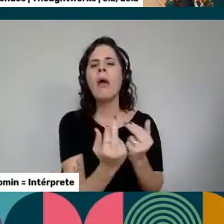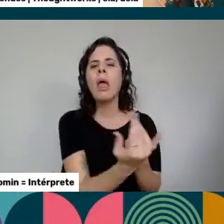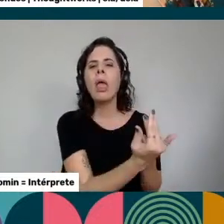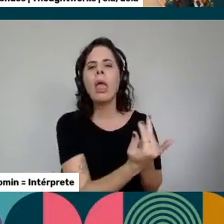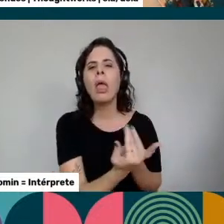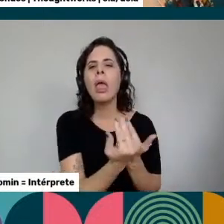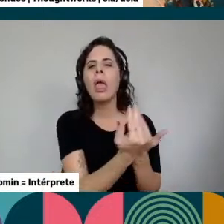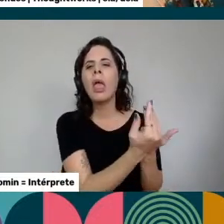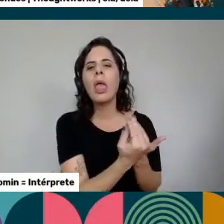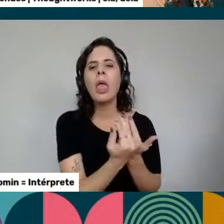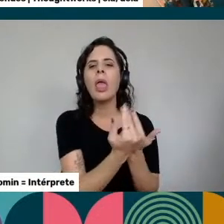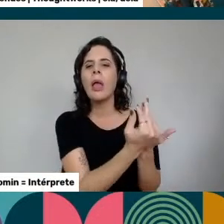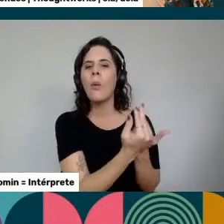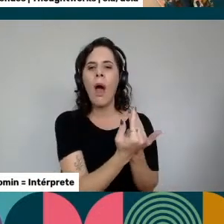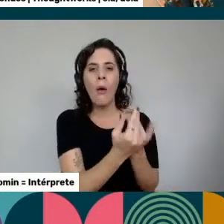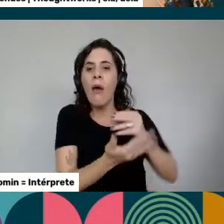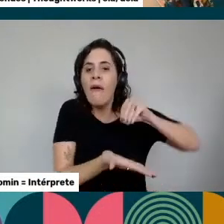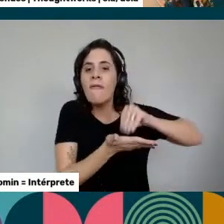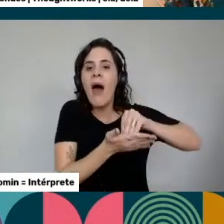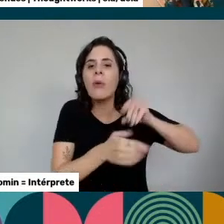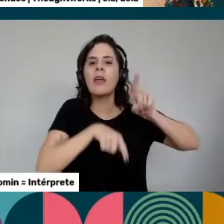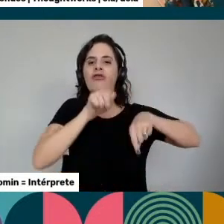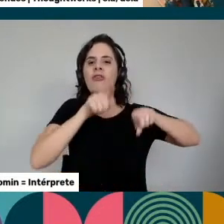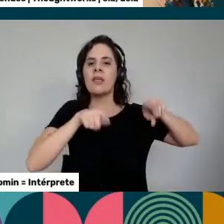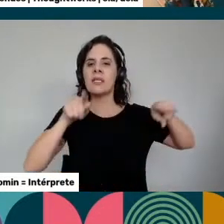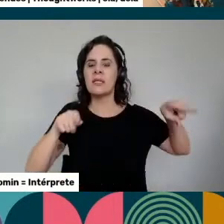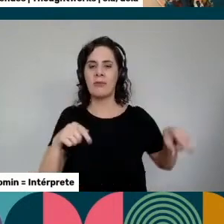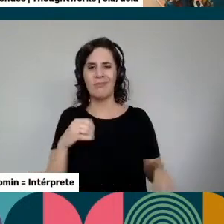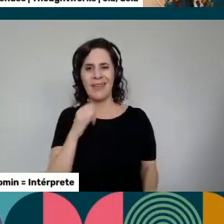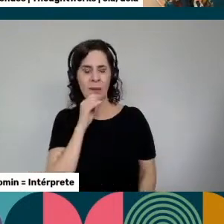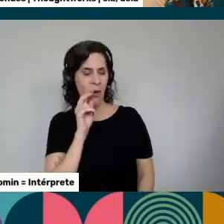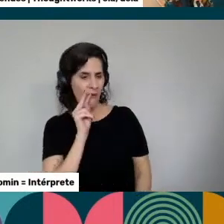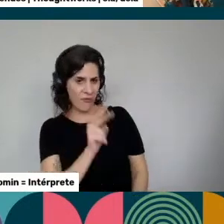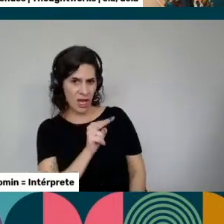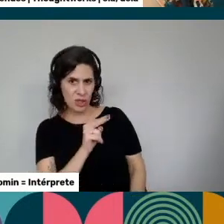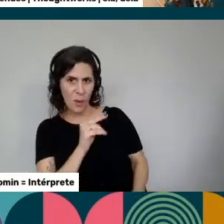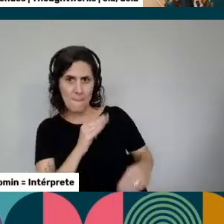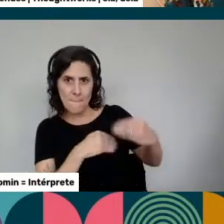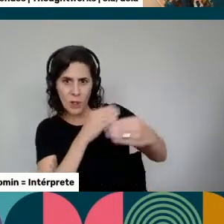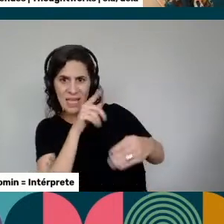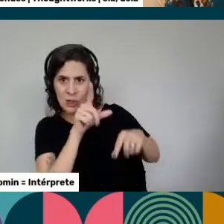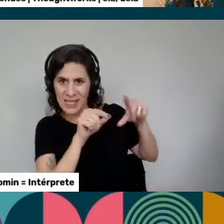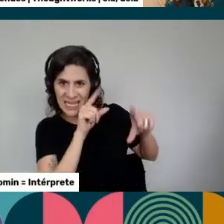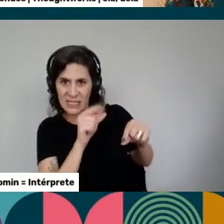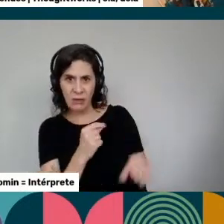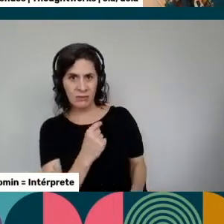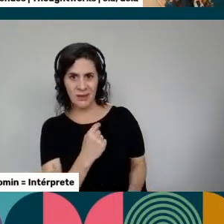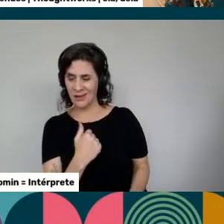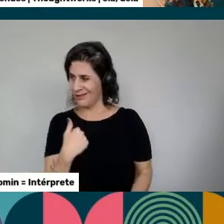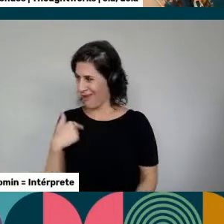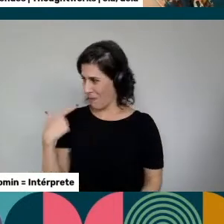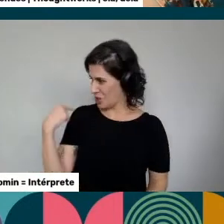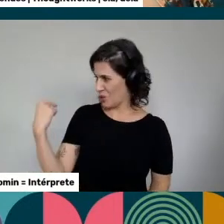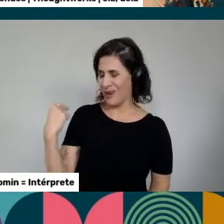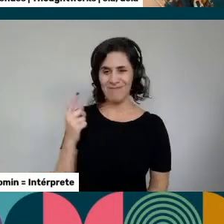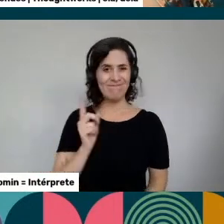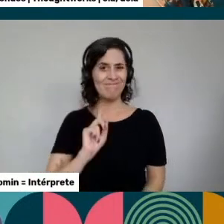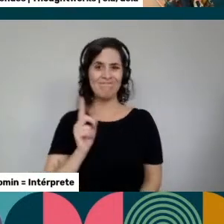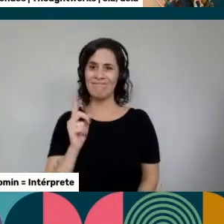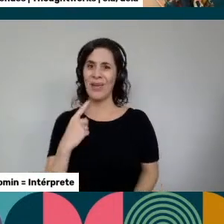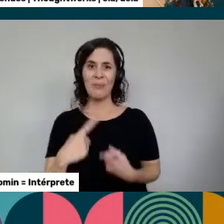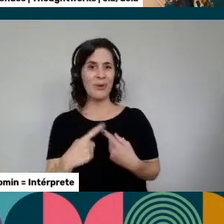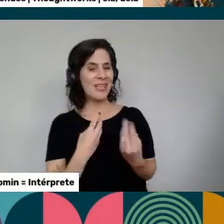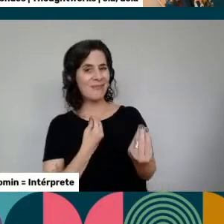depara com um processo seletivo, a gente não consegue se enxergar. Quando a gente entra nessas empresas, de novo, a gente não consegue se enxergar, muito menos